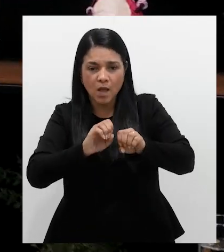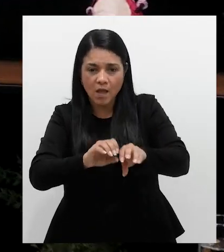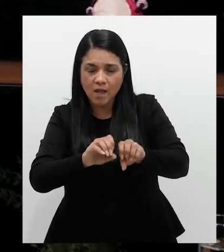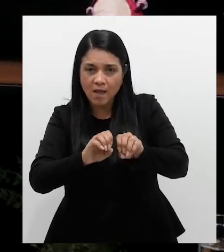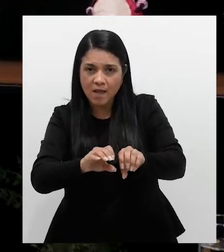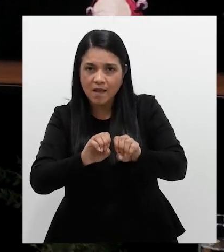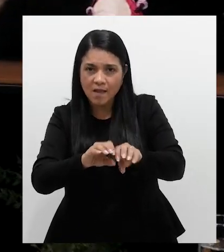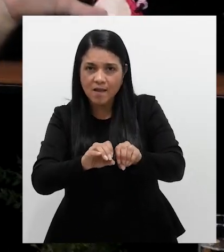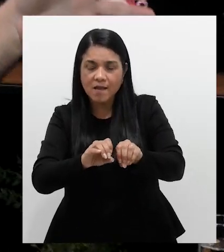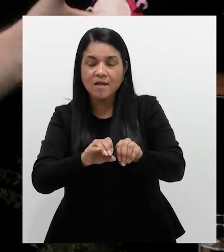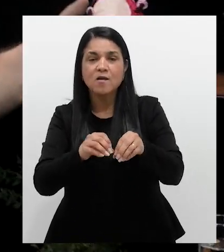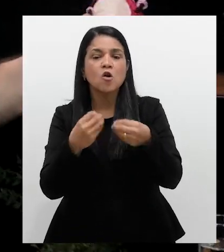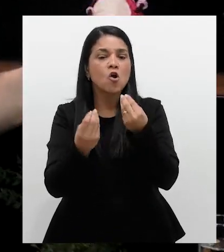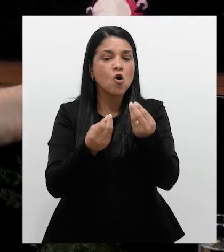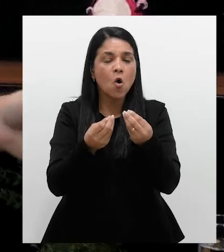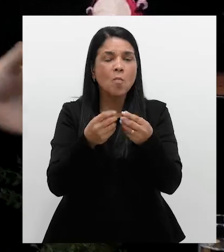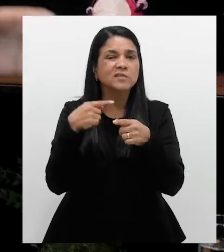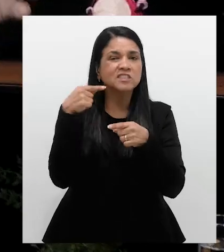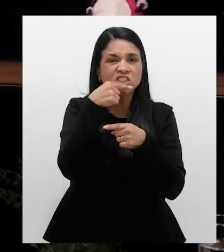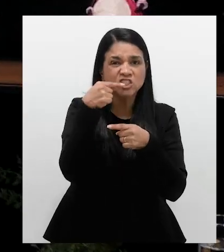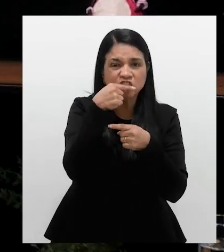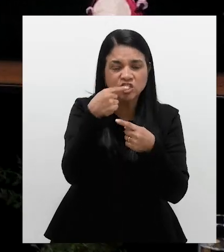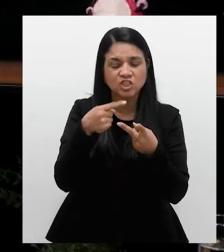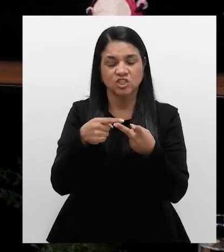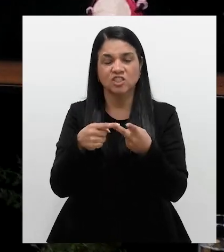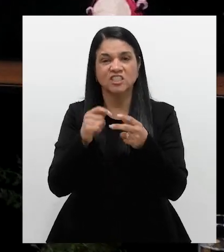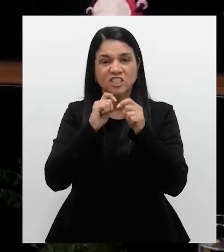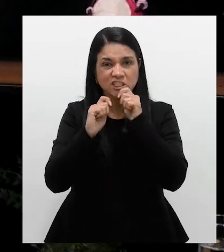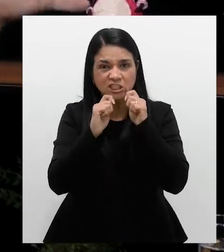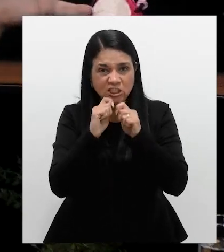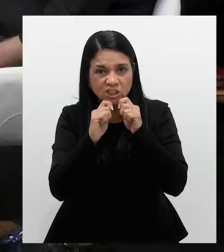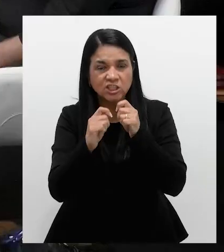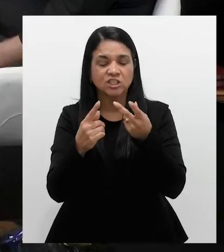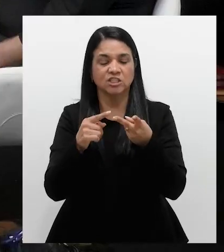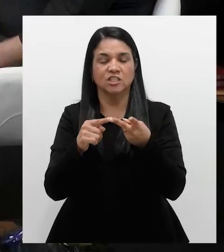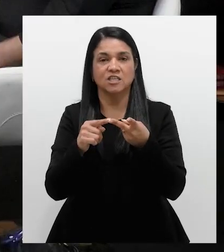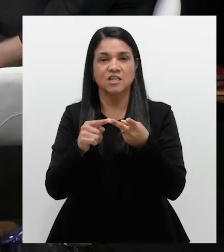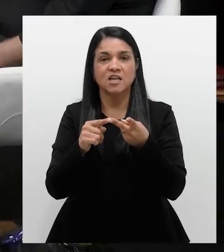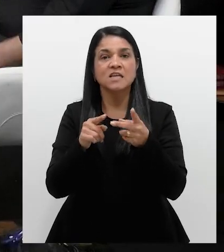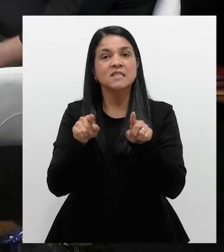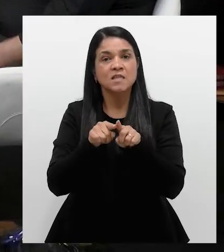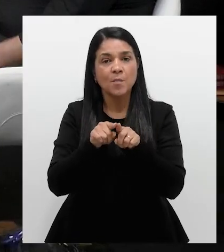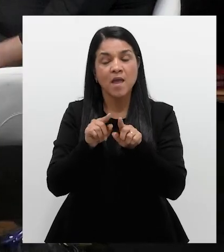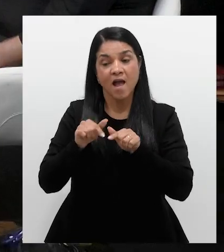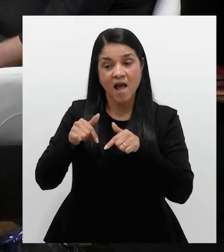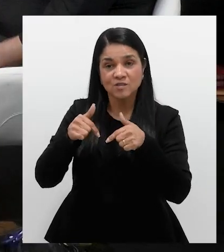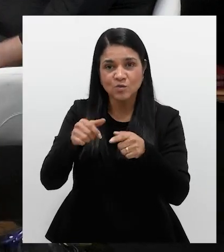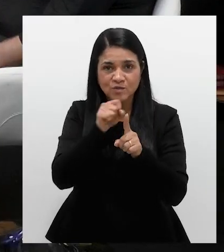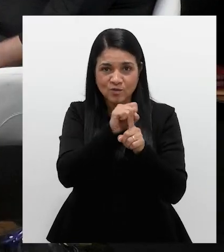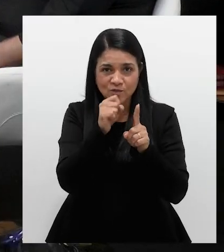né, em como ela vai manter a sua saúde, quando a gente previne com ações sociais, ações